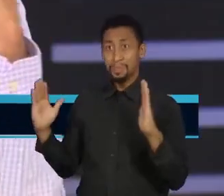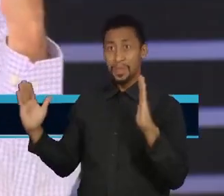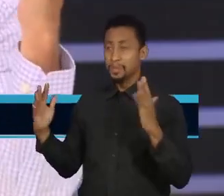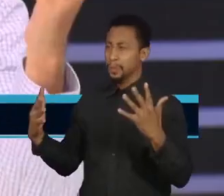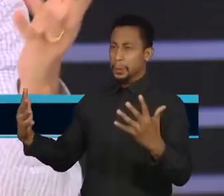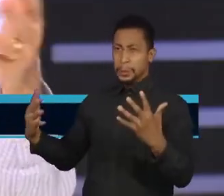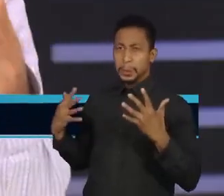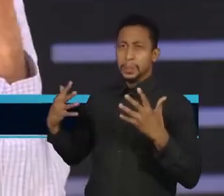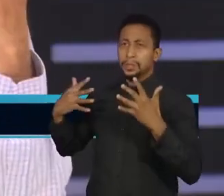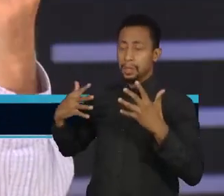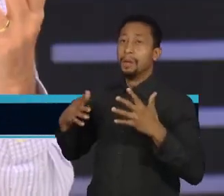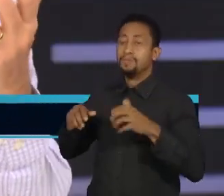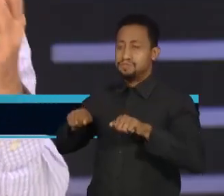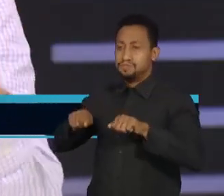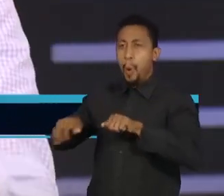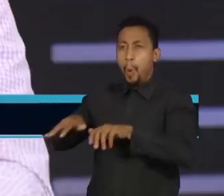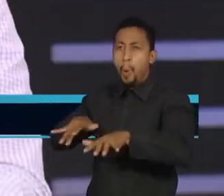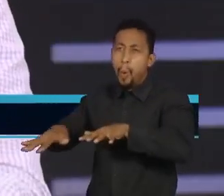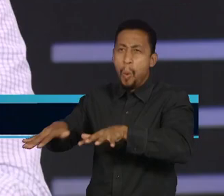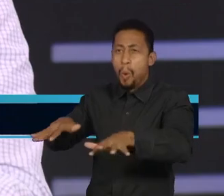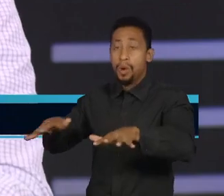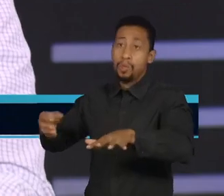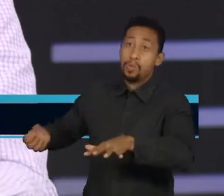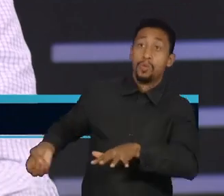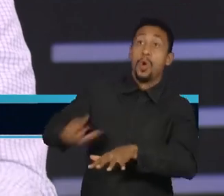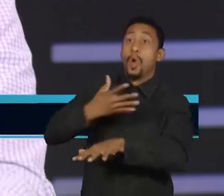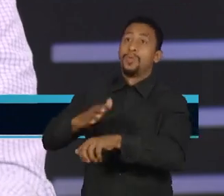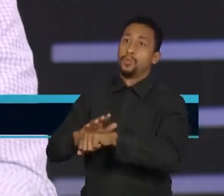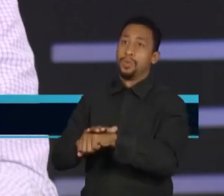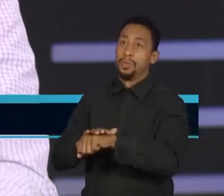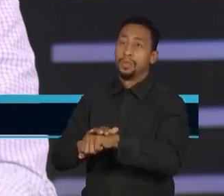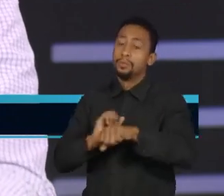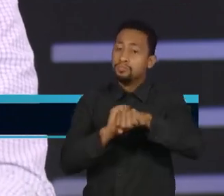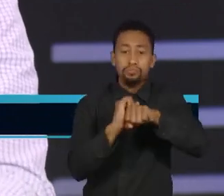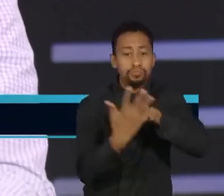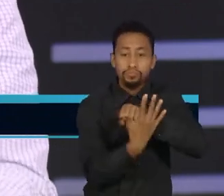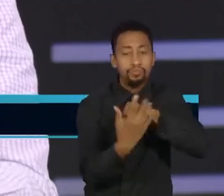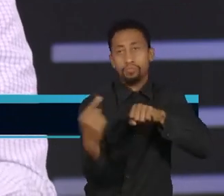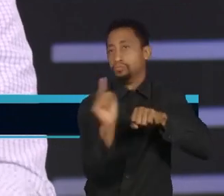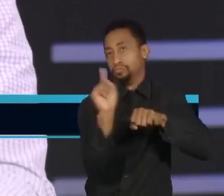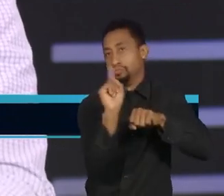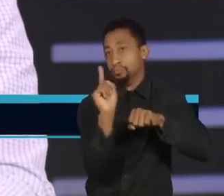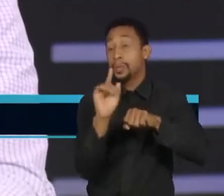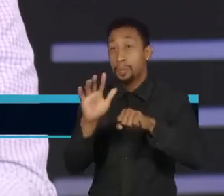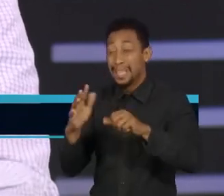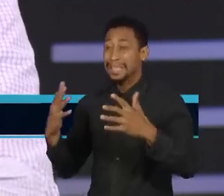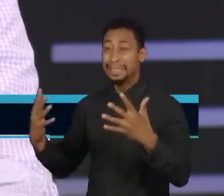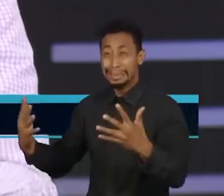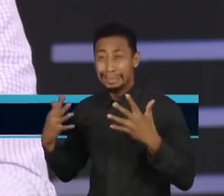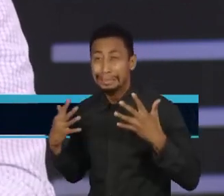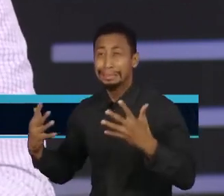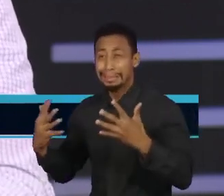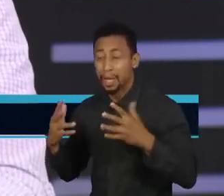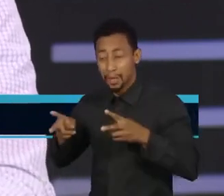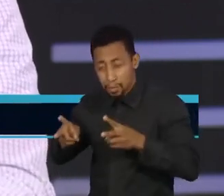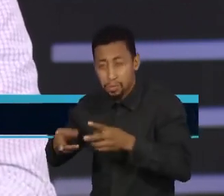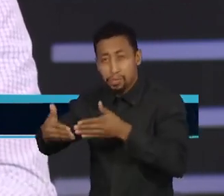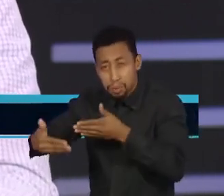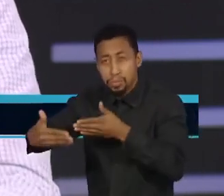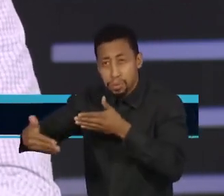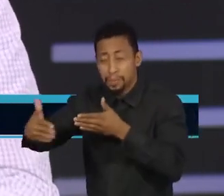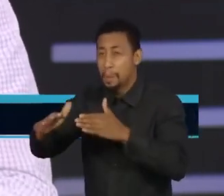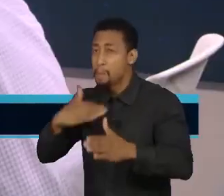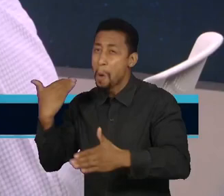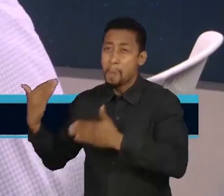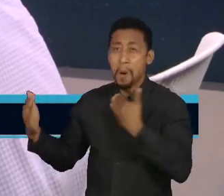é uma pandemia de Covid, mas é uma doença que veio para ficar com mortalidades enormes.